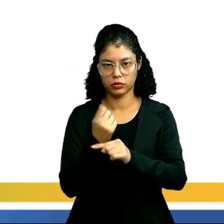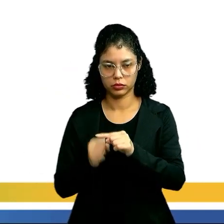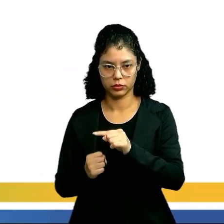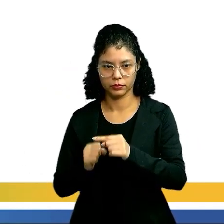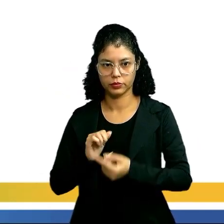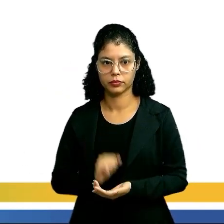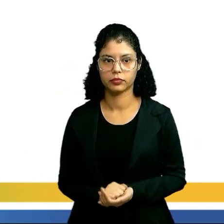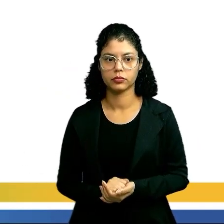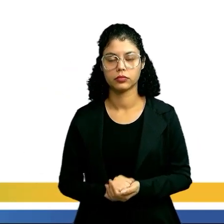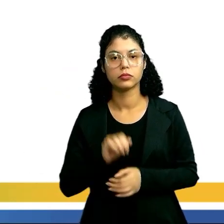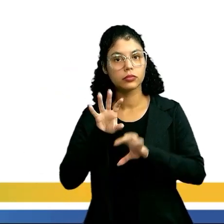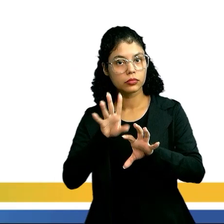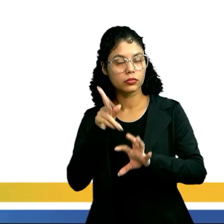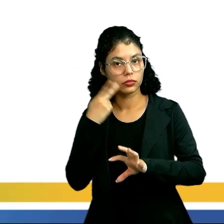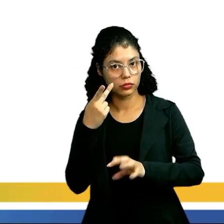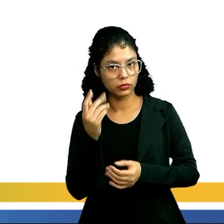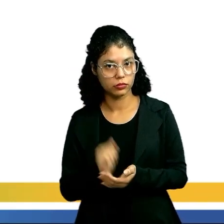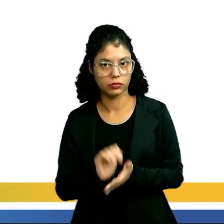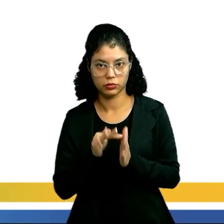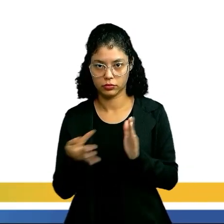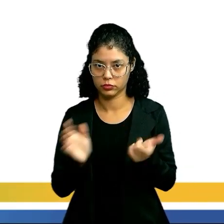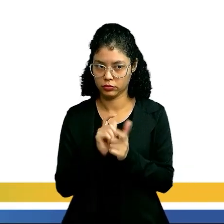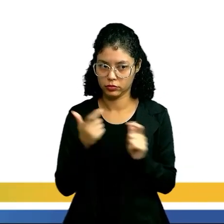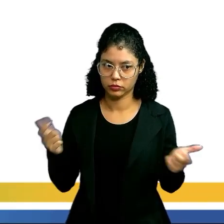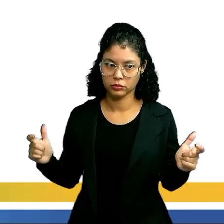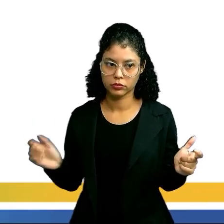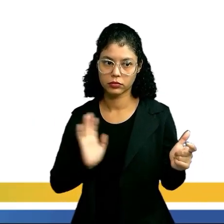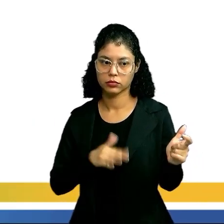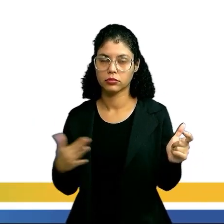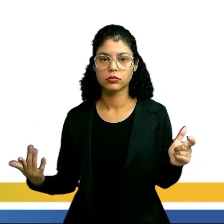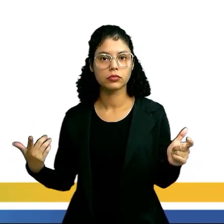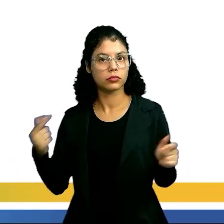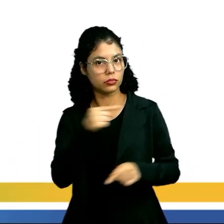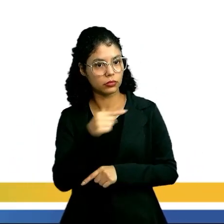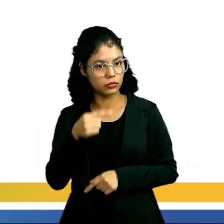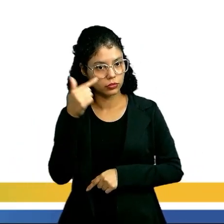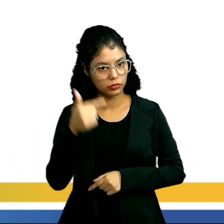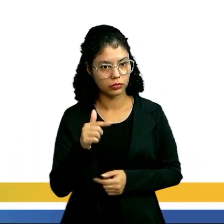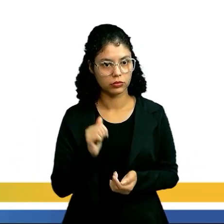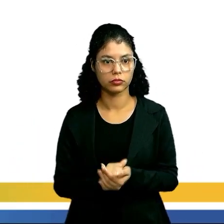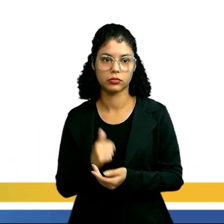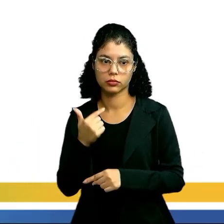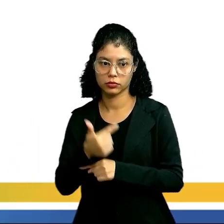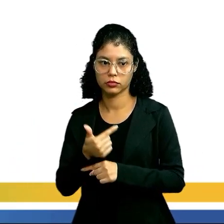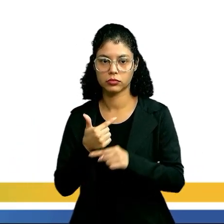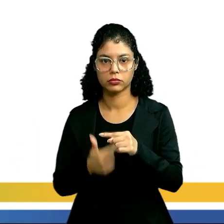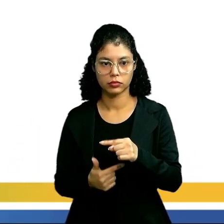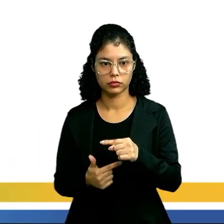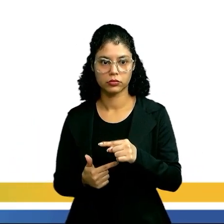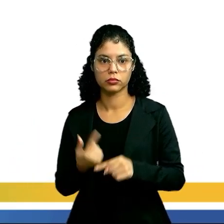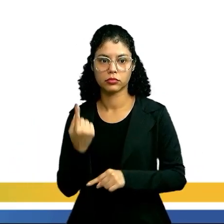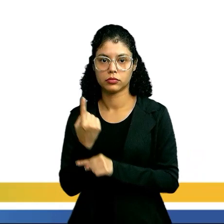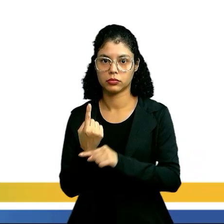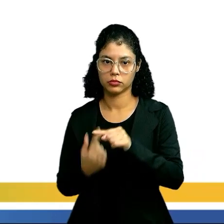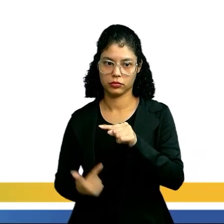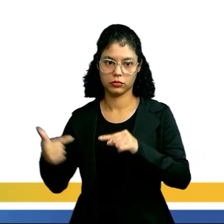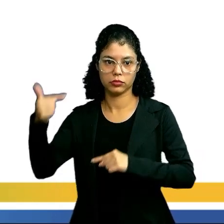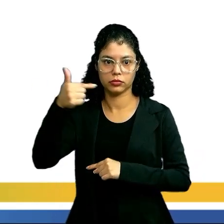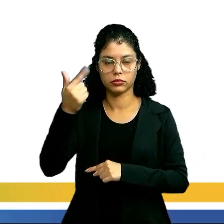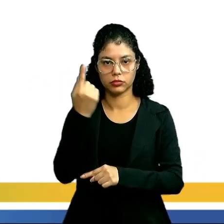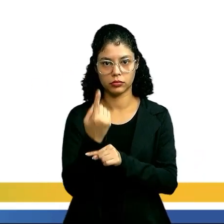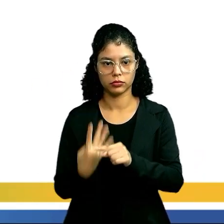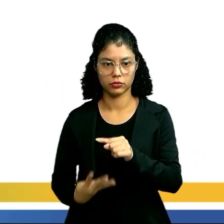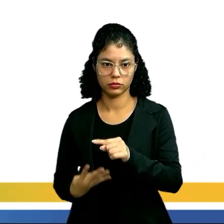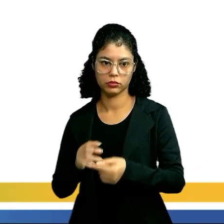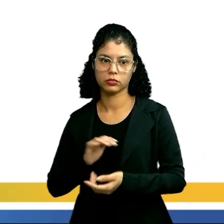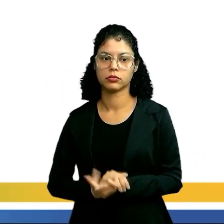oitavo. Isso aqui eu estou falando de função crescente. Quando x é menos 2, 2 elevado a menos 2 vai dar meio ao quadrado, que